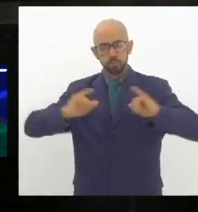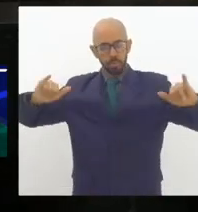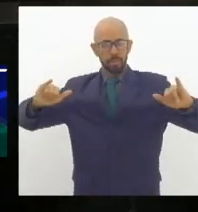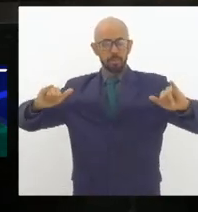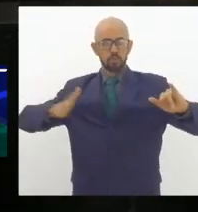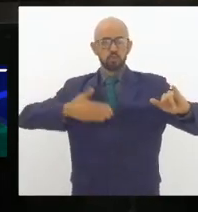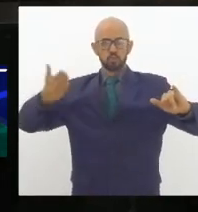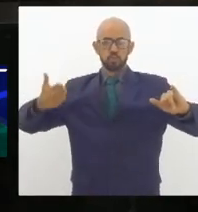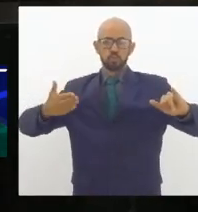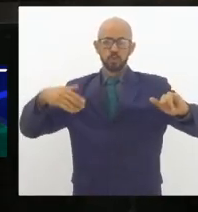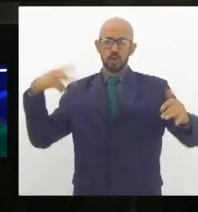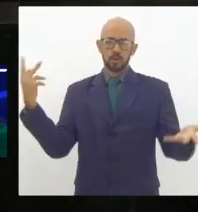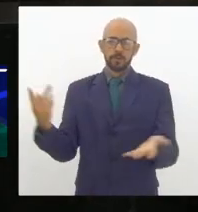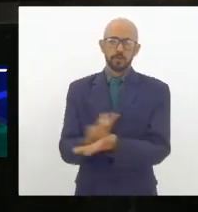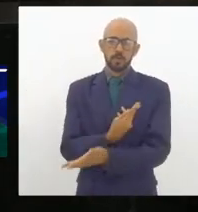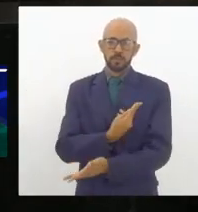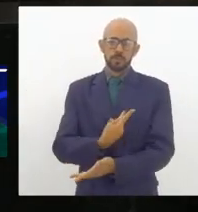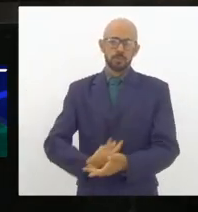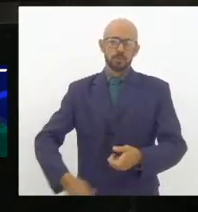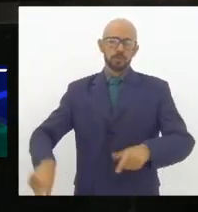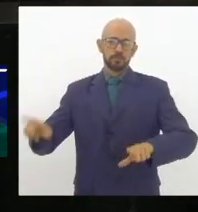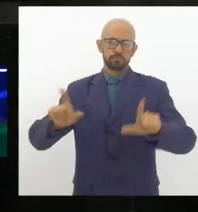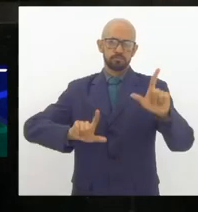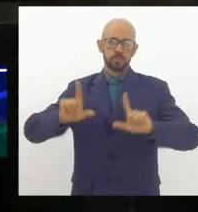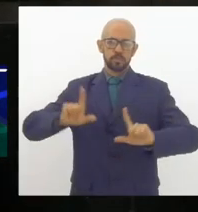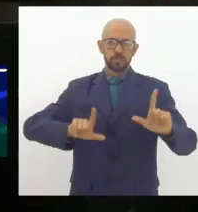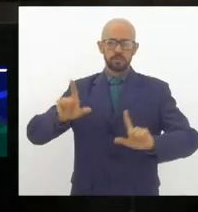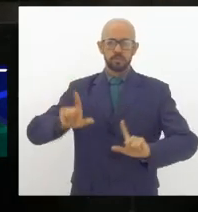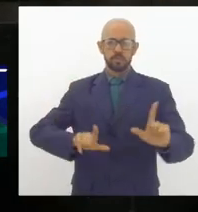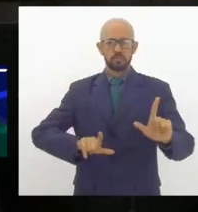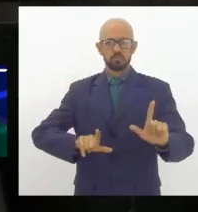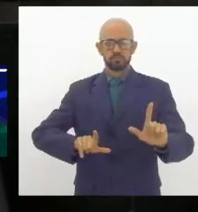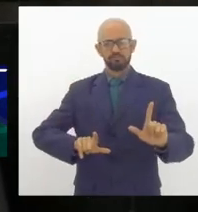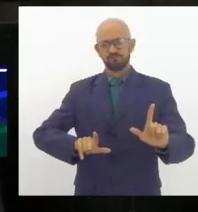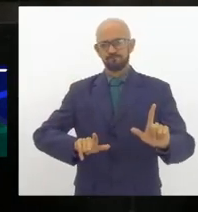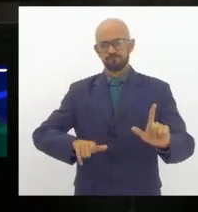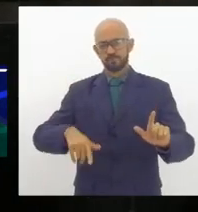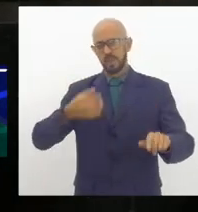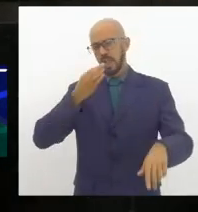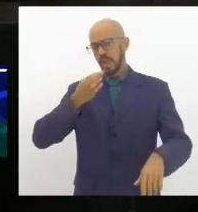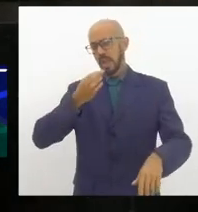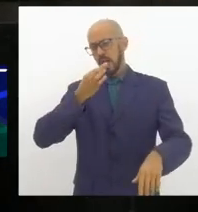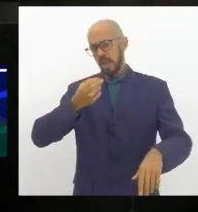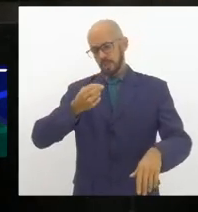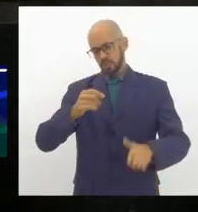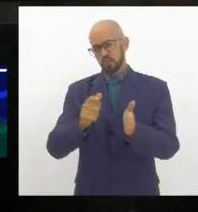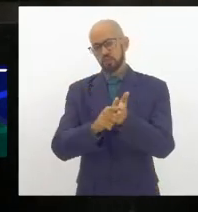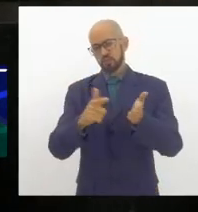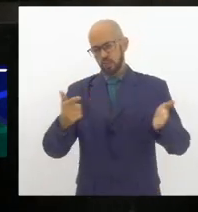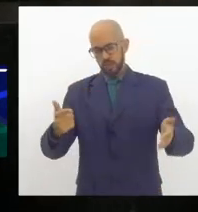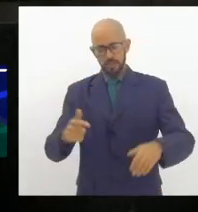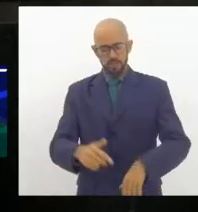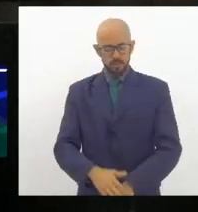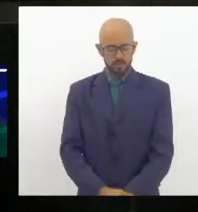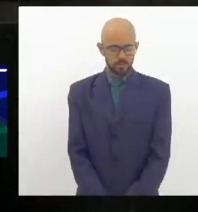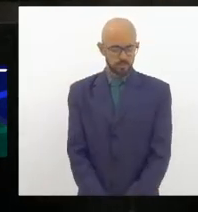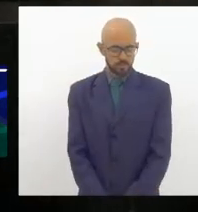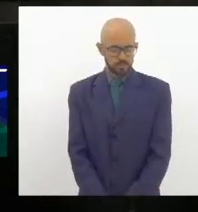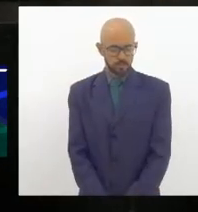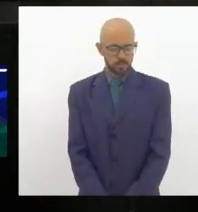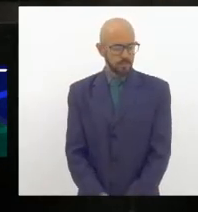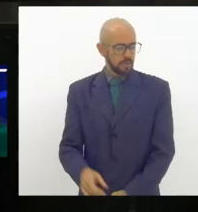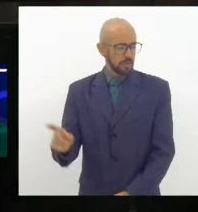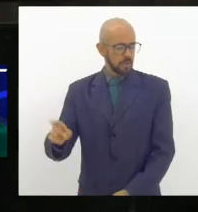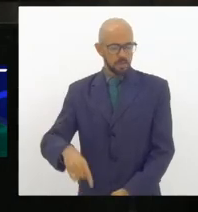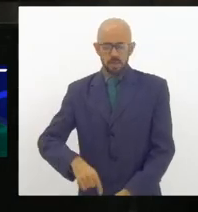no sistemas televisivos em rádio e jornais é um